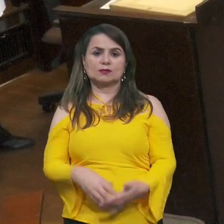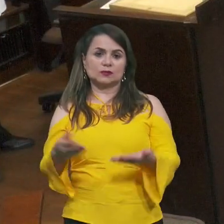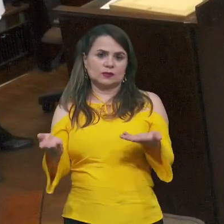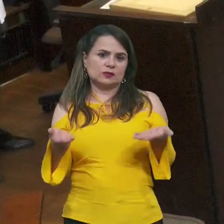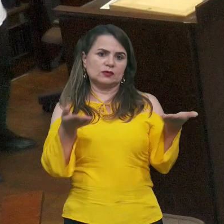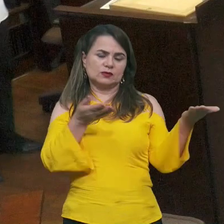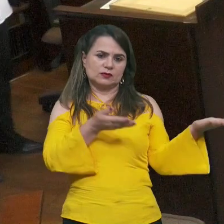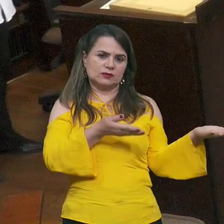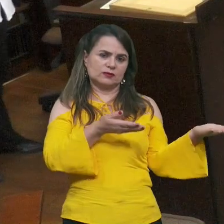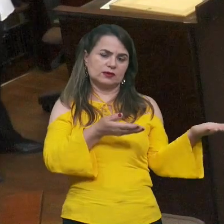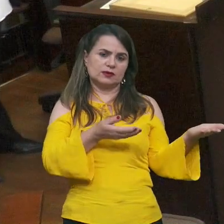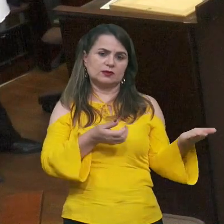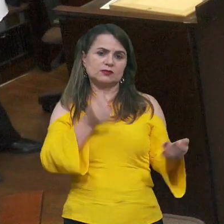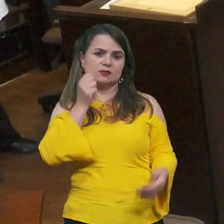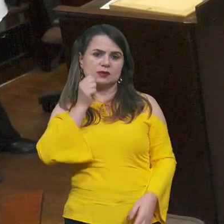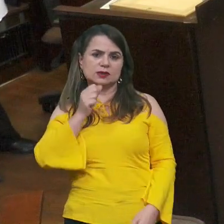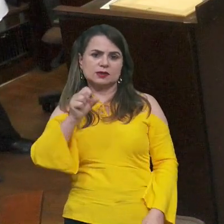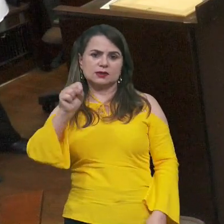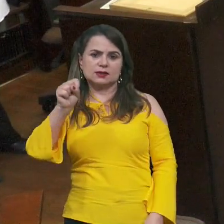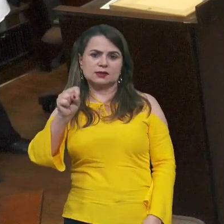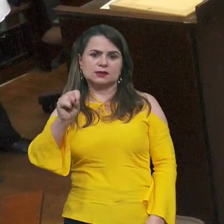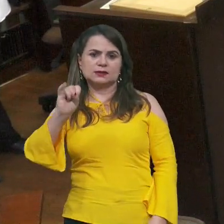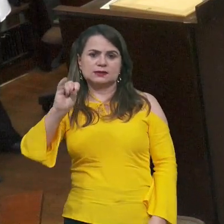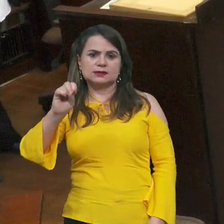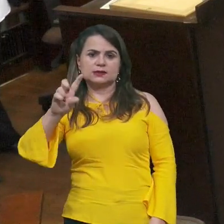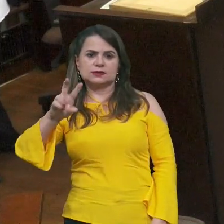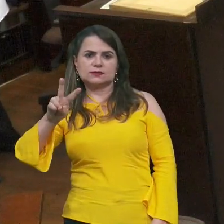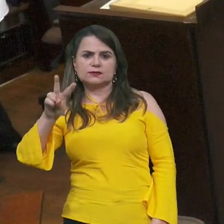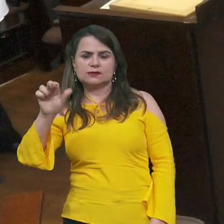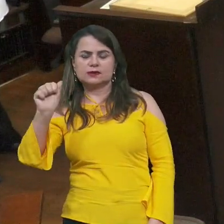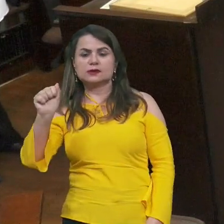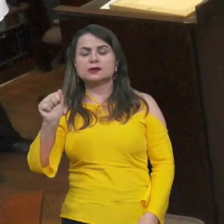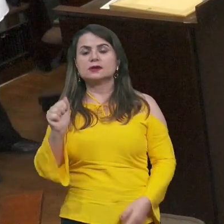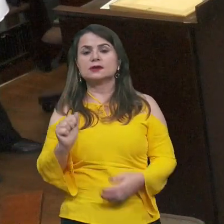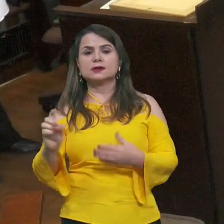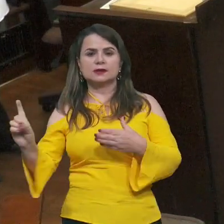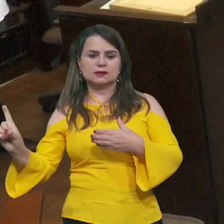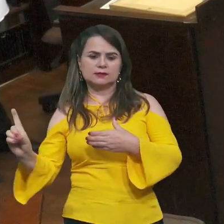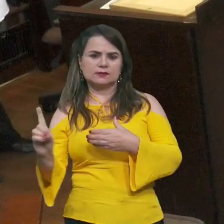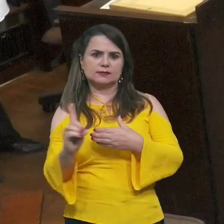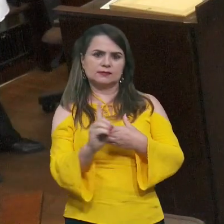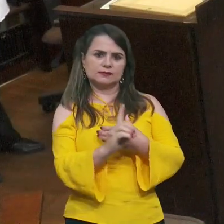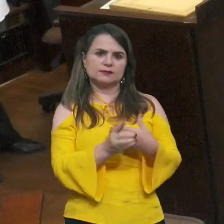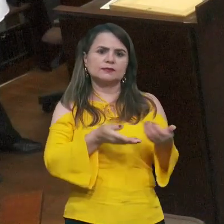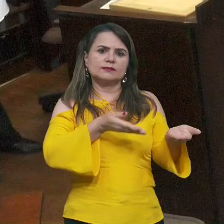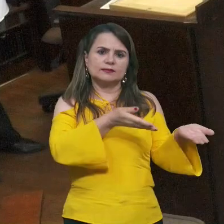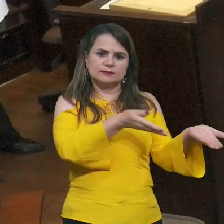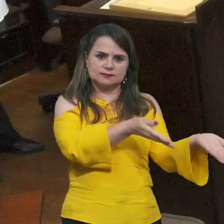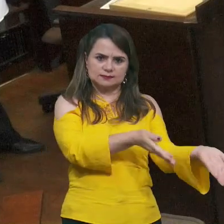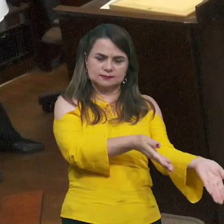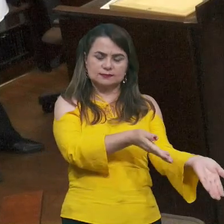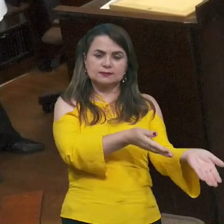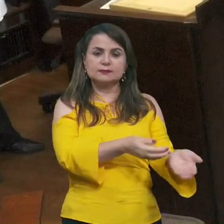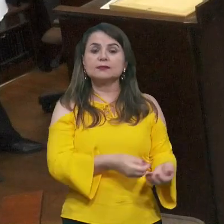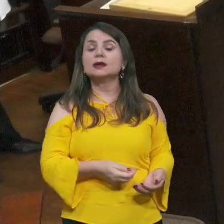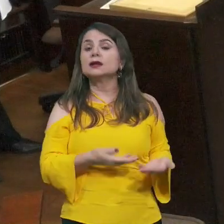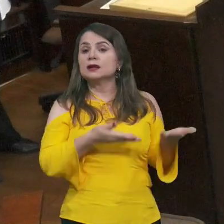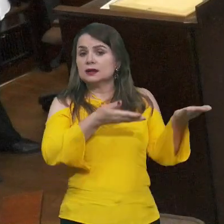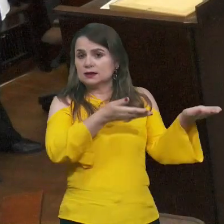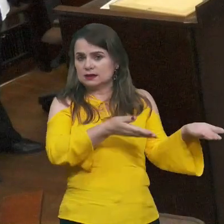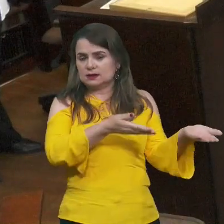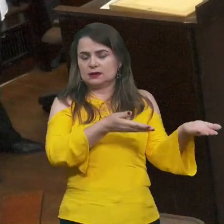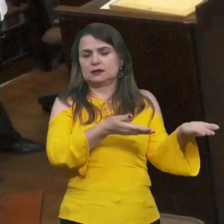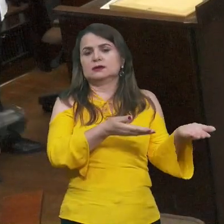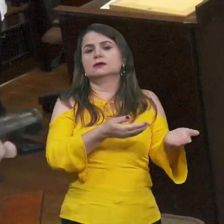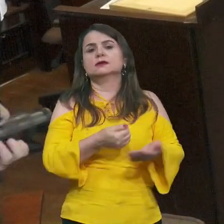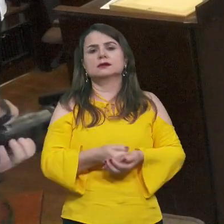Convido a senhora Silvia Helena Vivian de Almeida Perão para que se dirija ao centro do nosso plenário. Silvia Helena Vivian